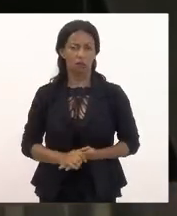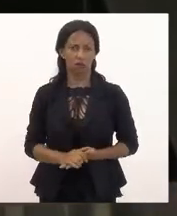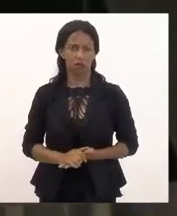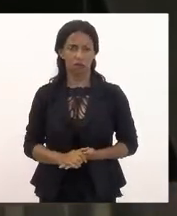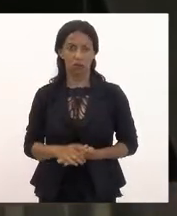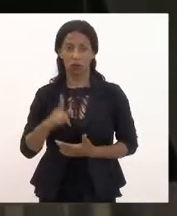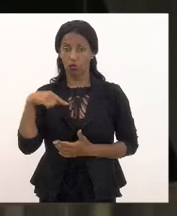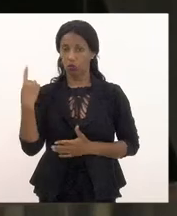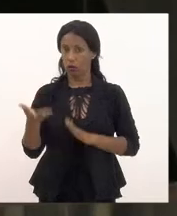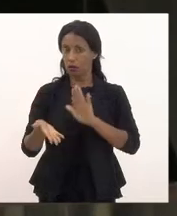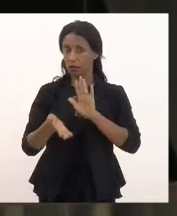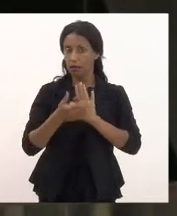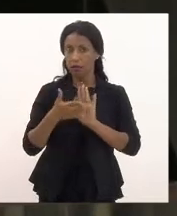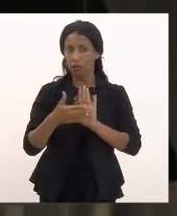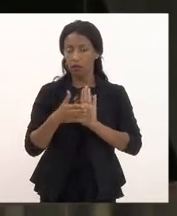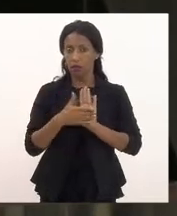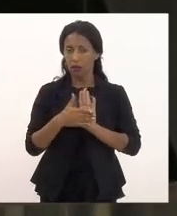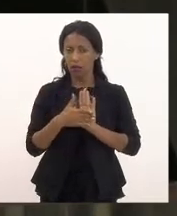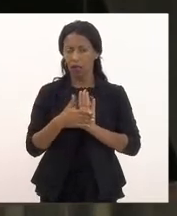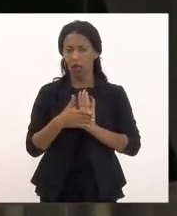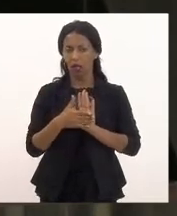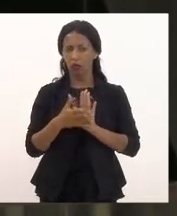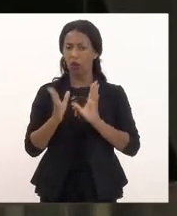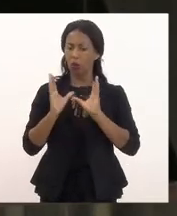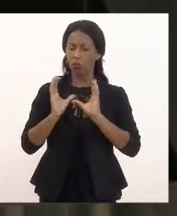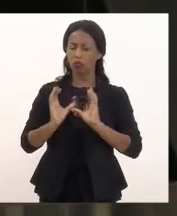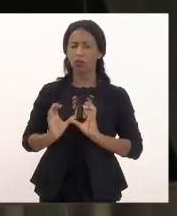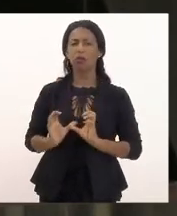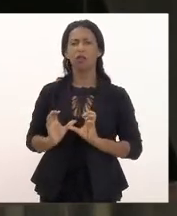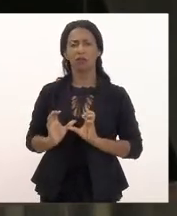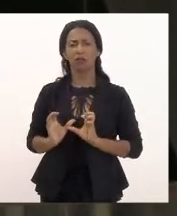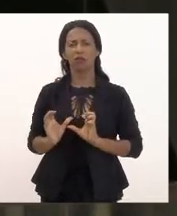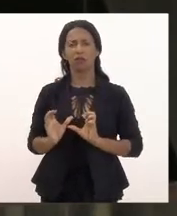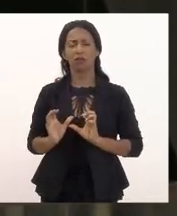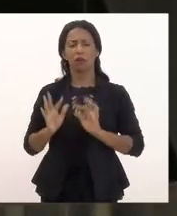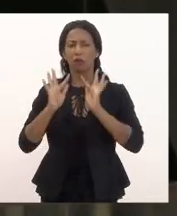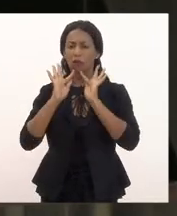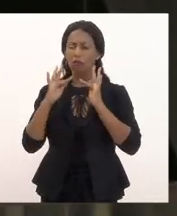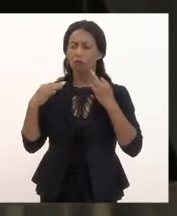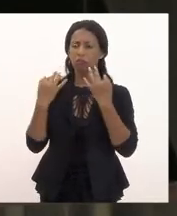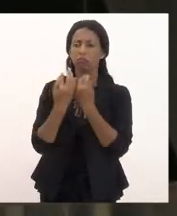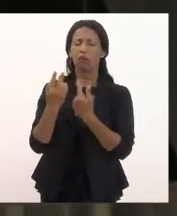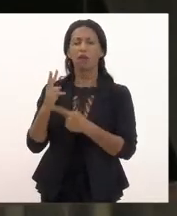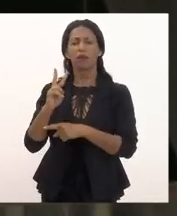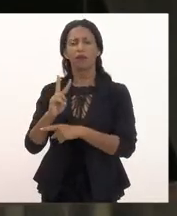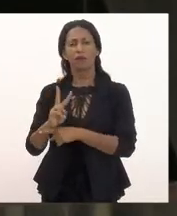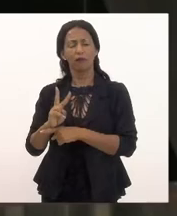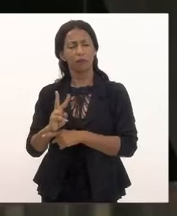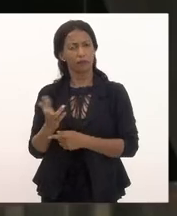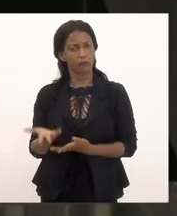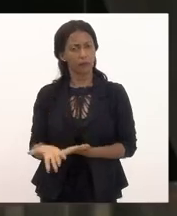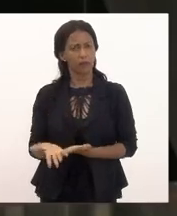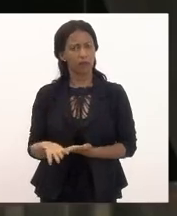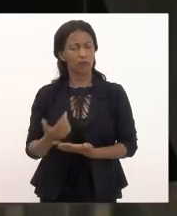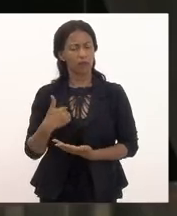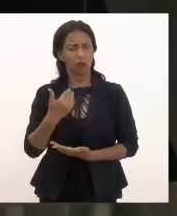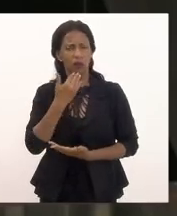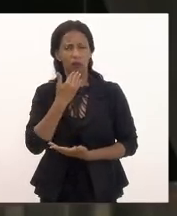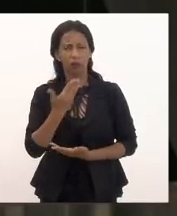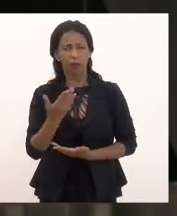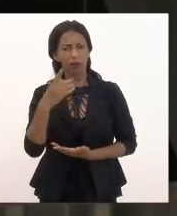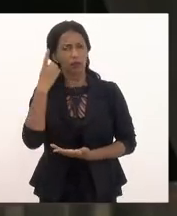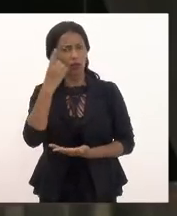nosso mandato é um mandato conservador, a favor da família e dos bons costumes. Então eu peço